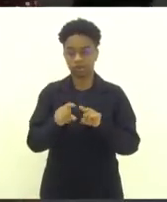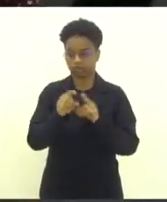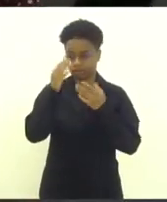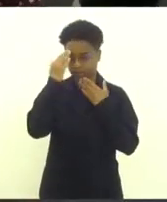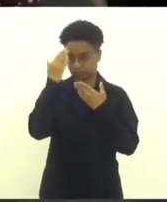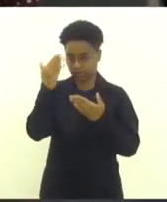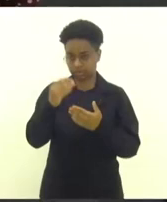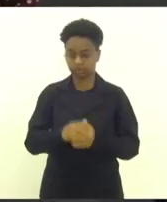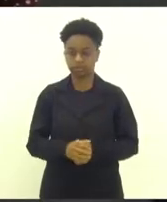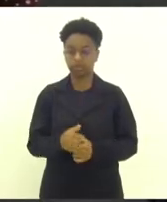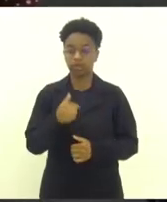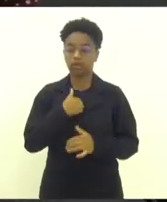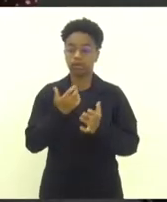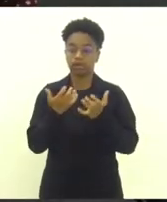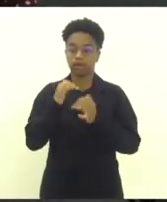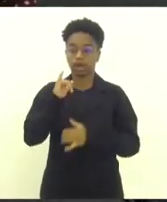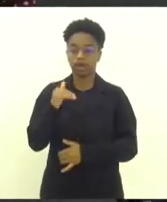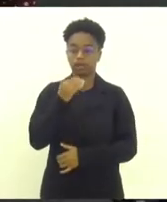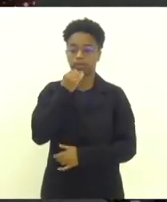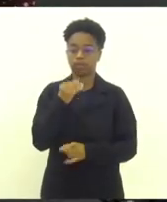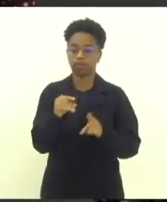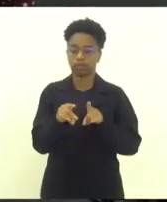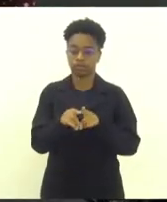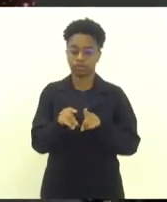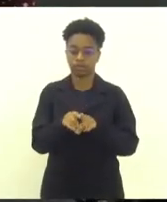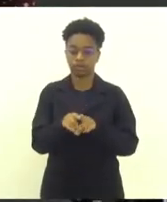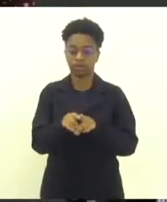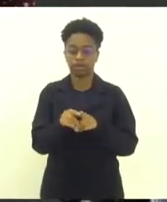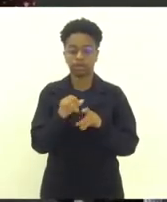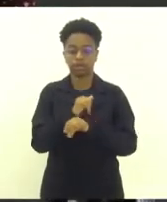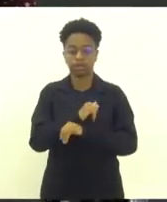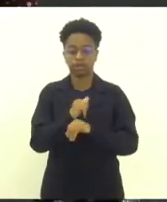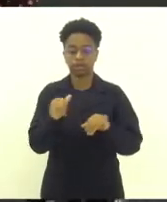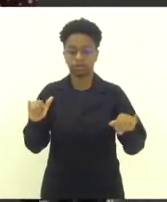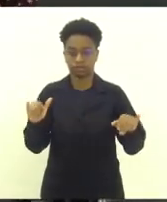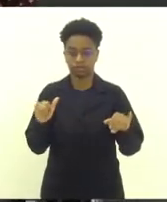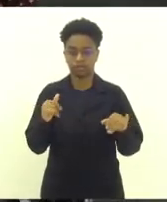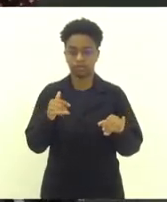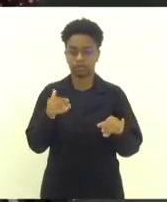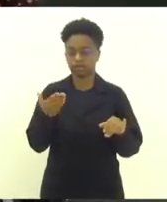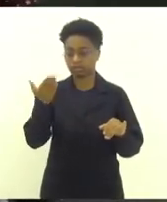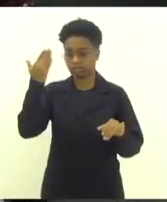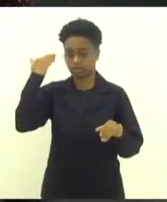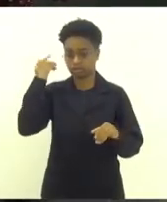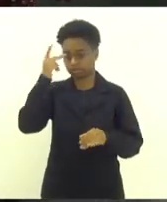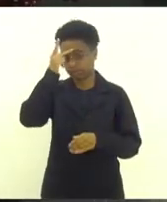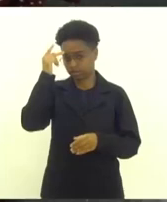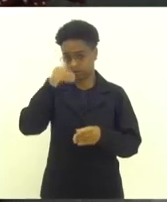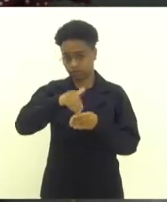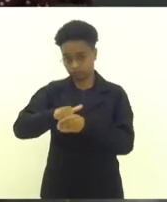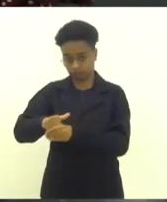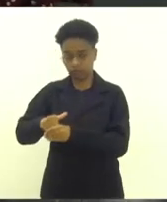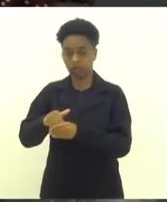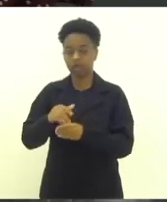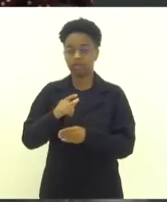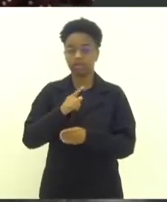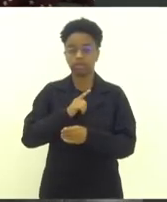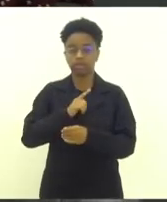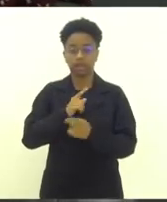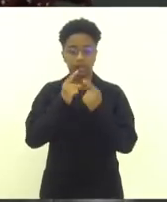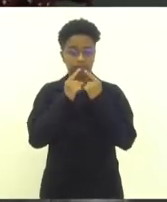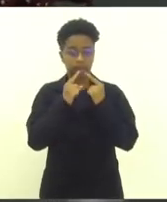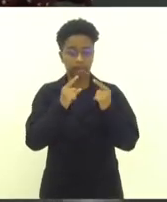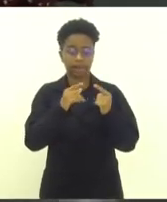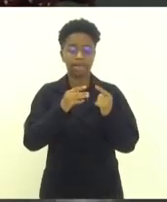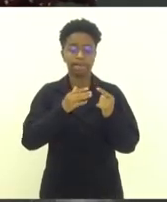e eu queria aproveitar essa fala para falar que quando assim que eu fui Eleita Recebi uma reivindicação no meu gabinete dos